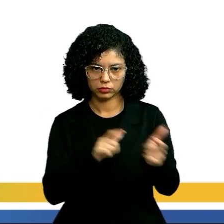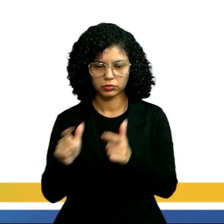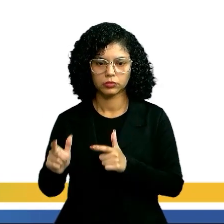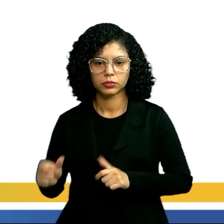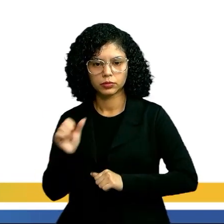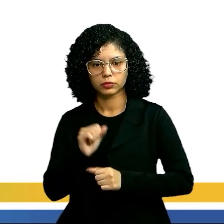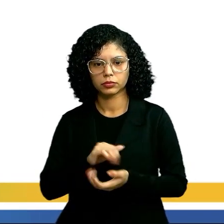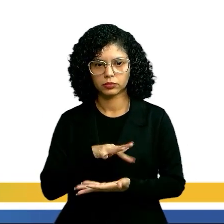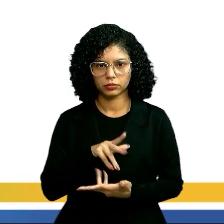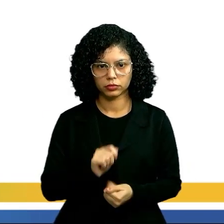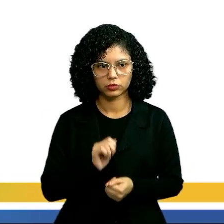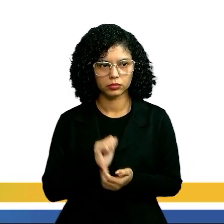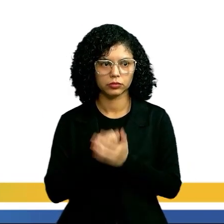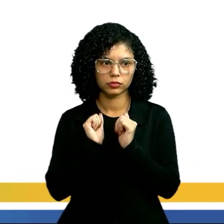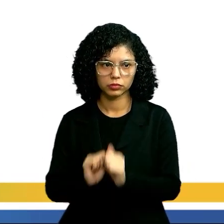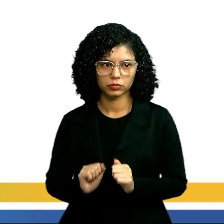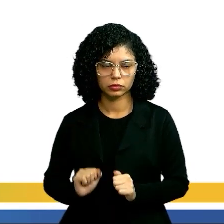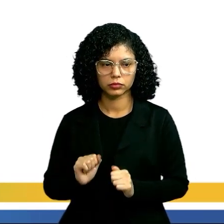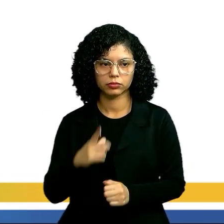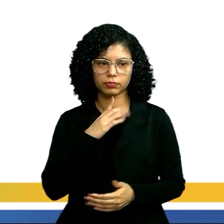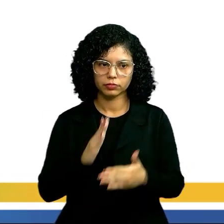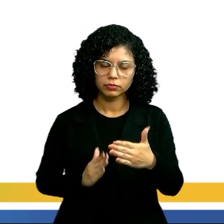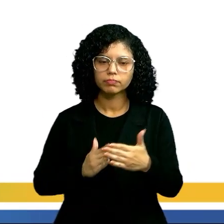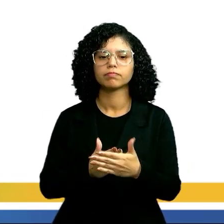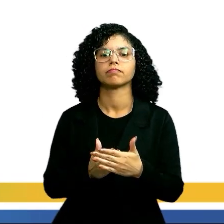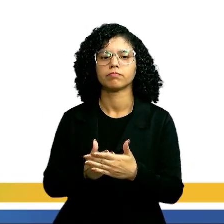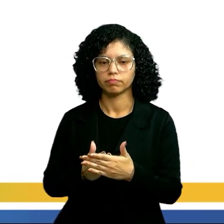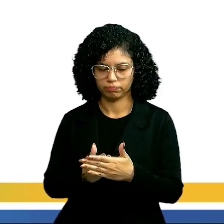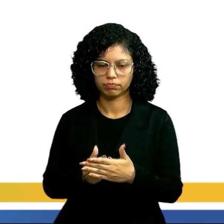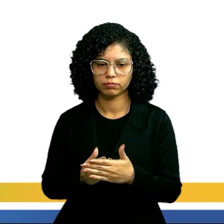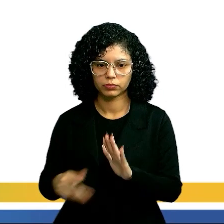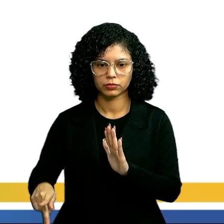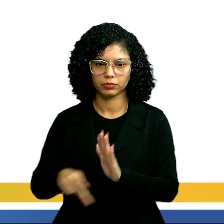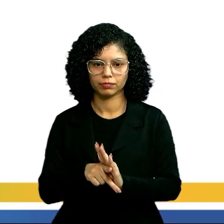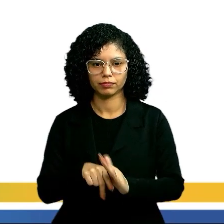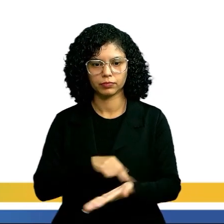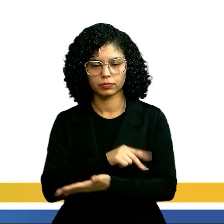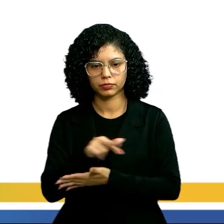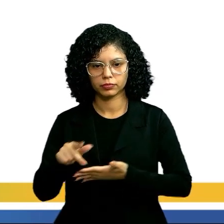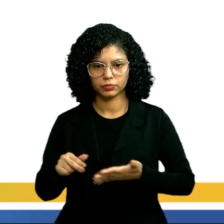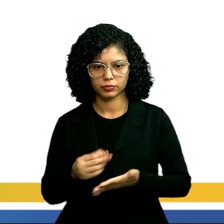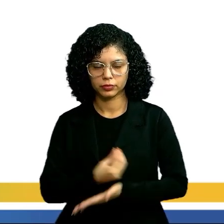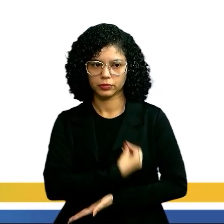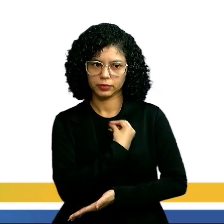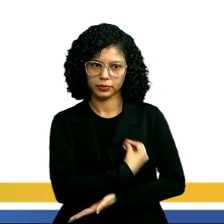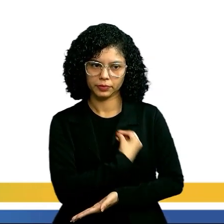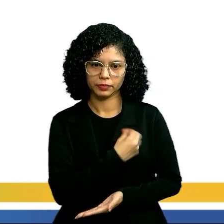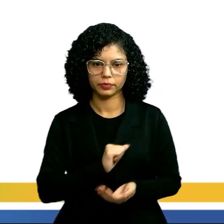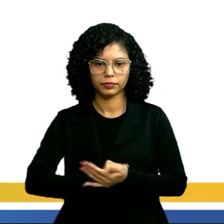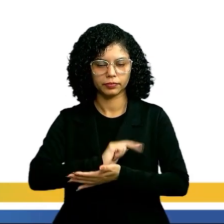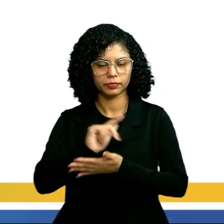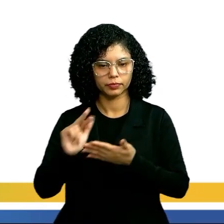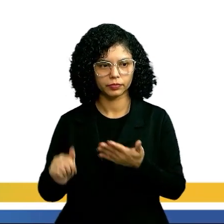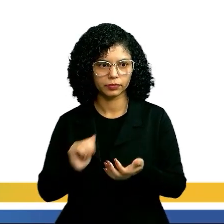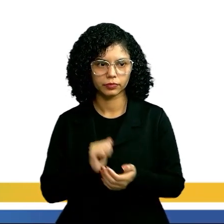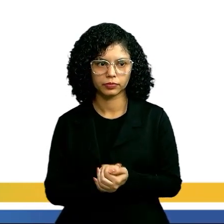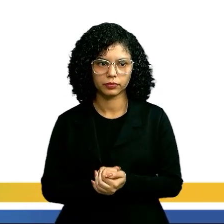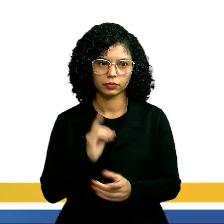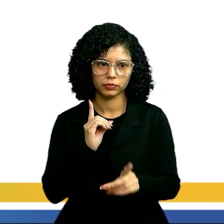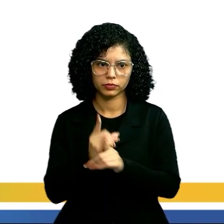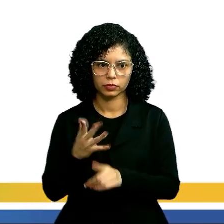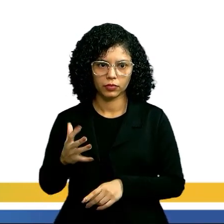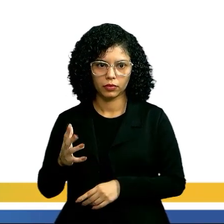várias partes do mundo e que podem ter sérios impactos sobre a biodiversidade. A descoberta dessas bactérias